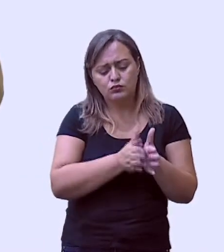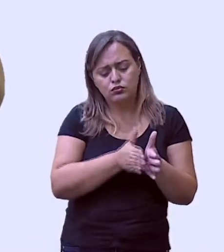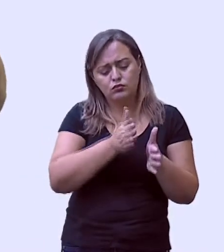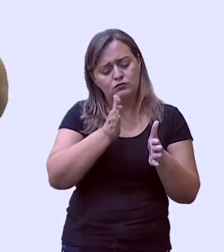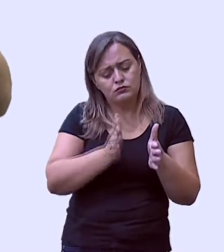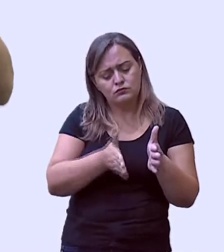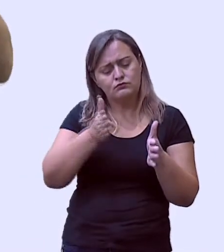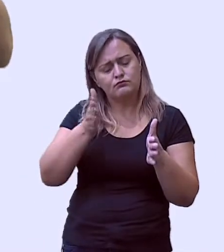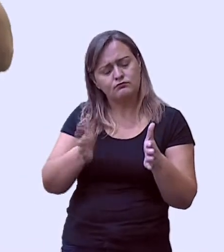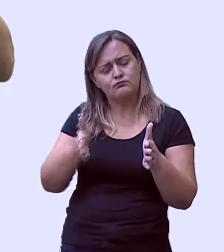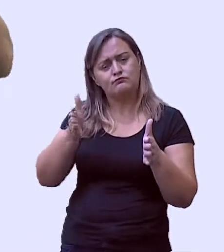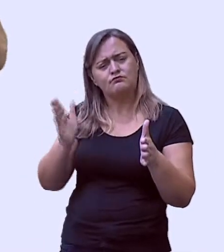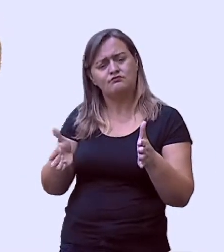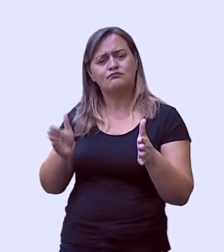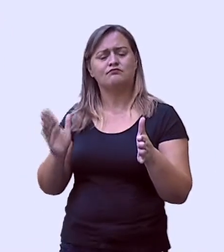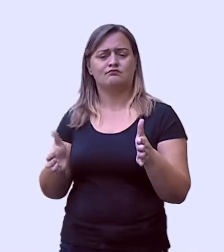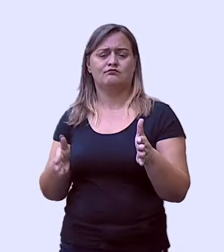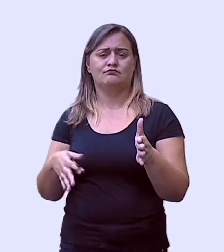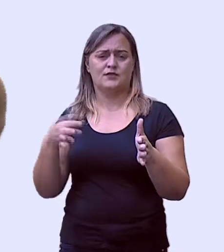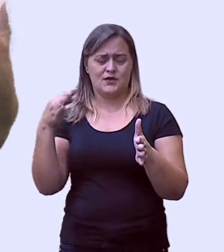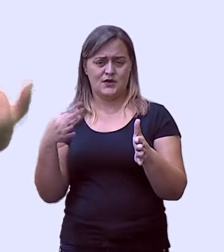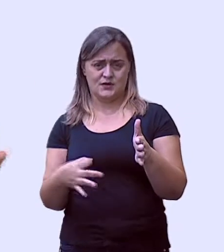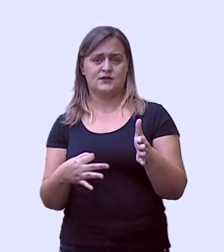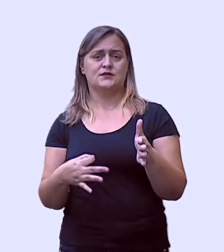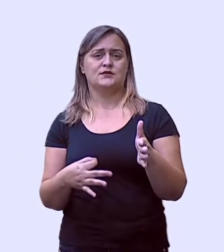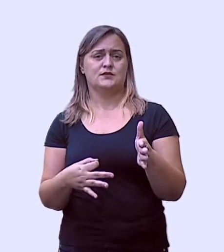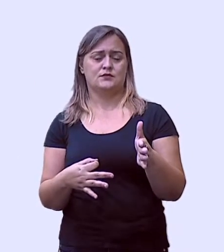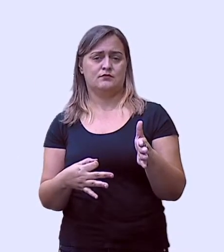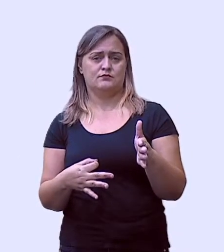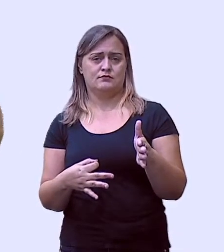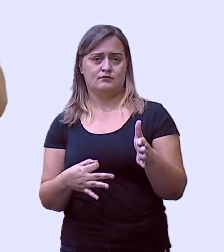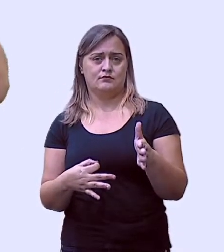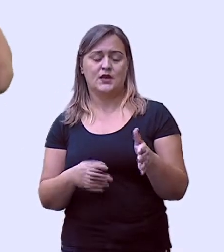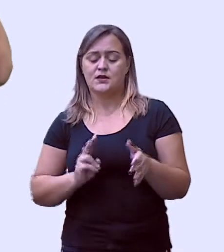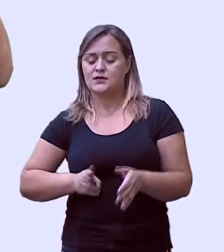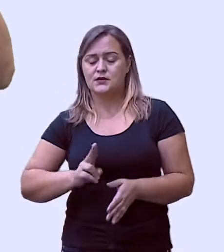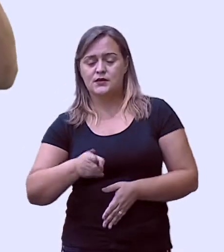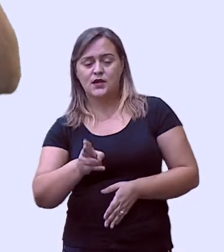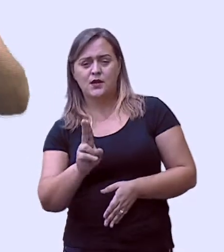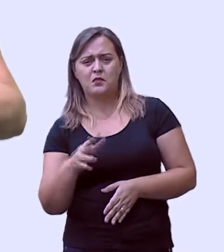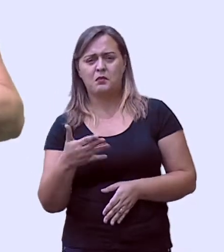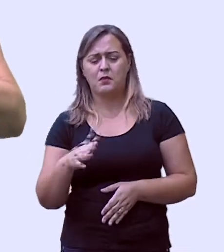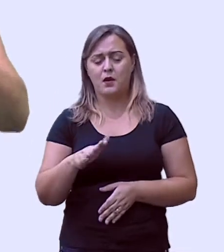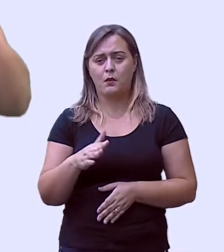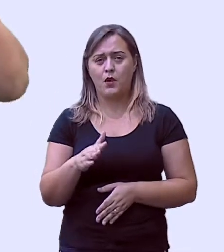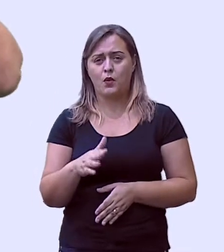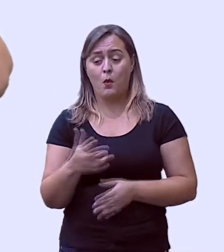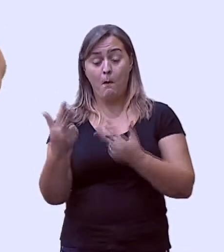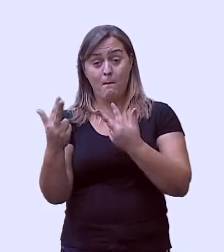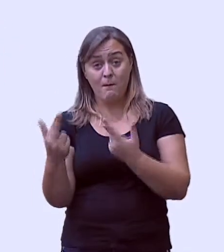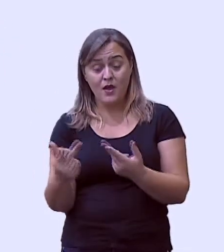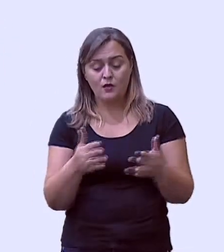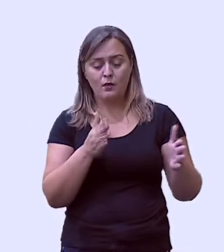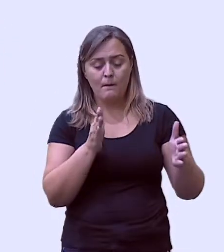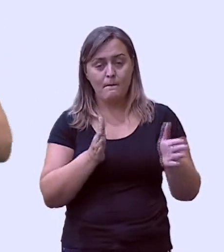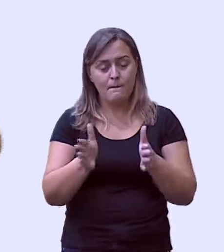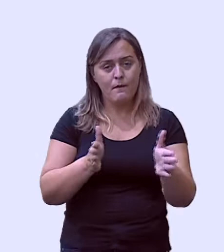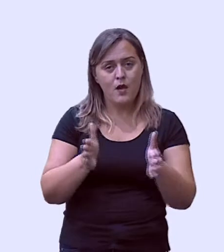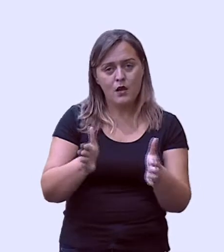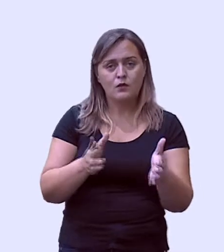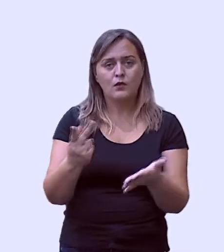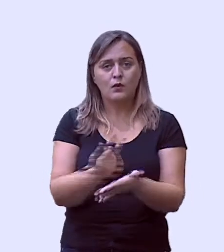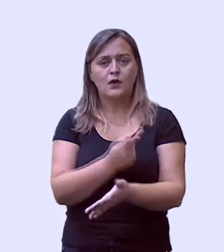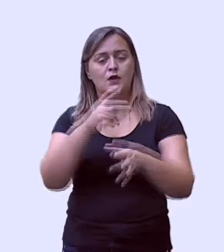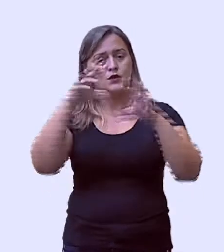vai acontecer dentro dos padrões esperados. Então, a gente sabe o período que vai estar seco, a gente sabe o período que vamos